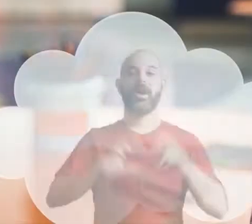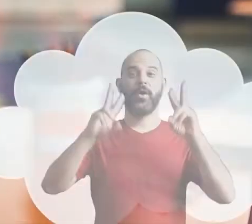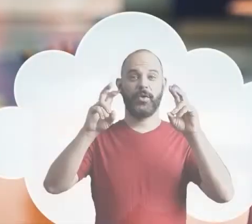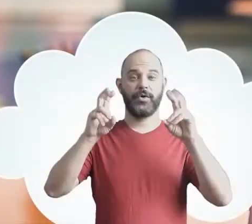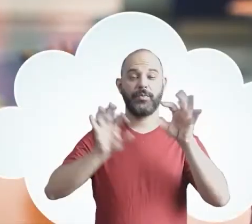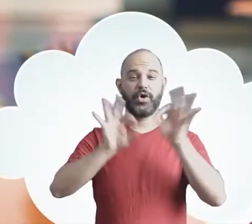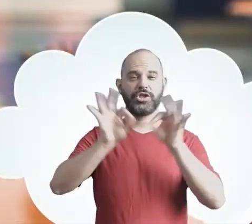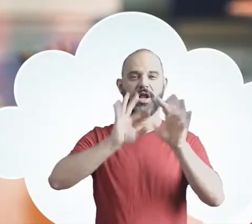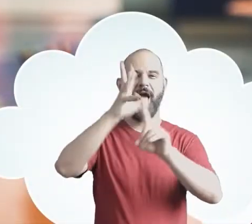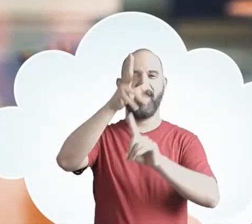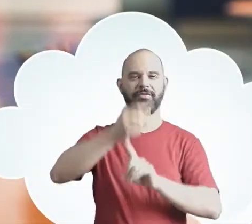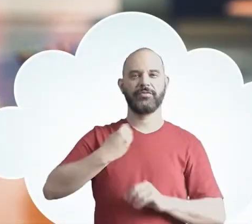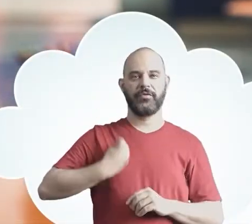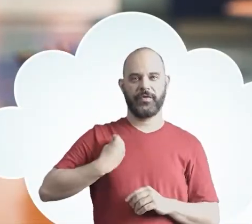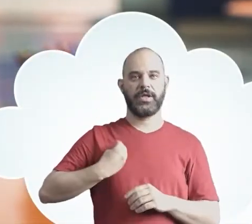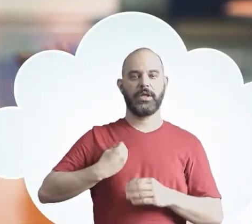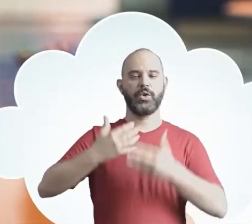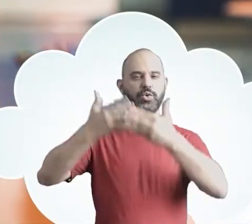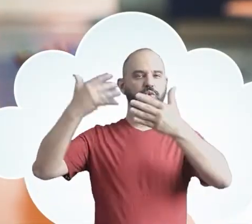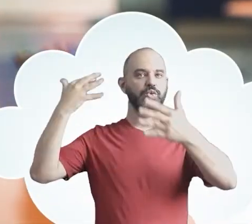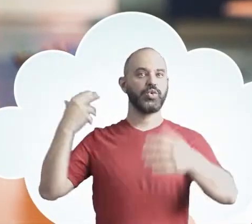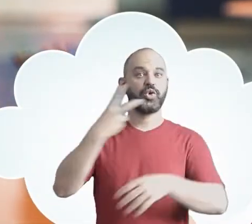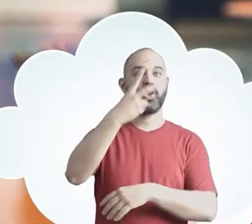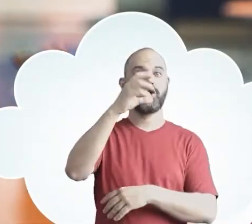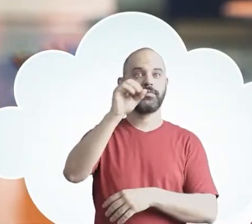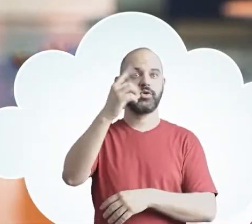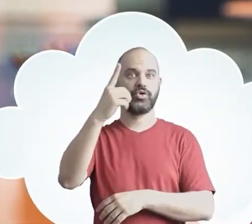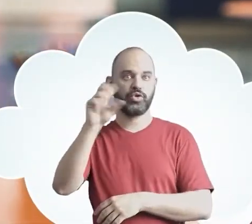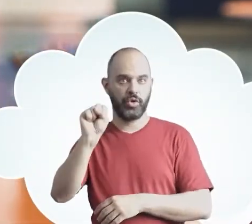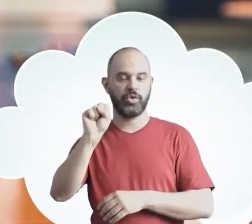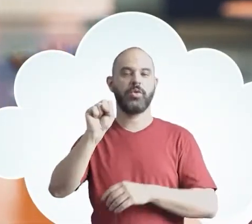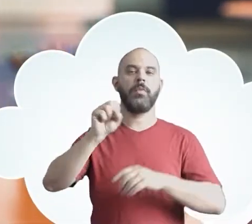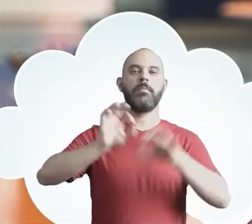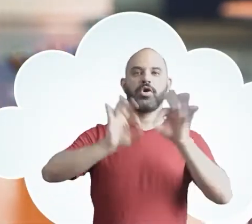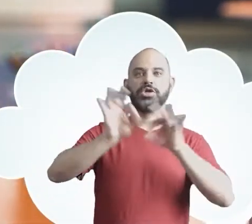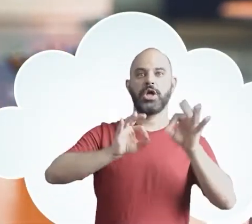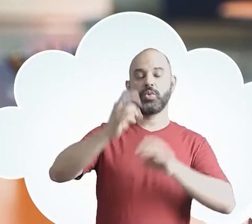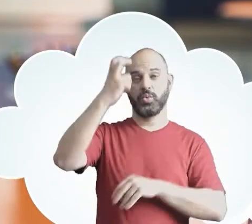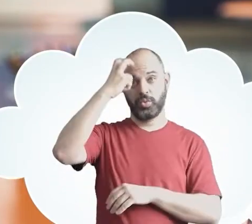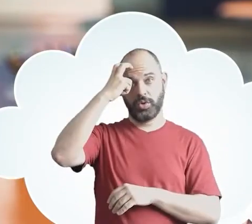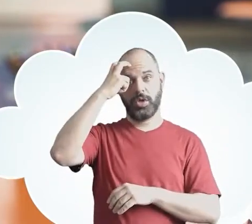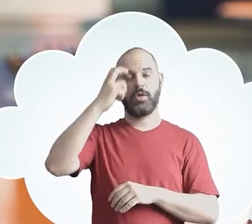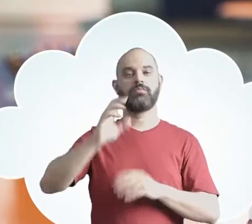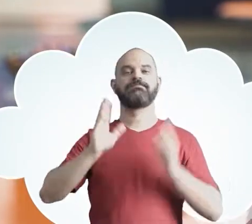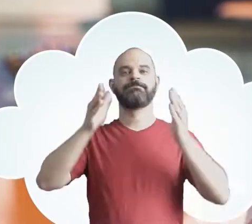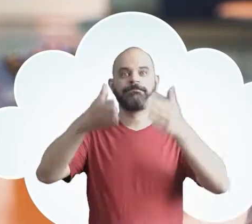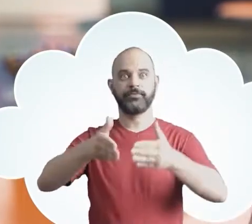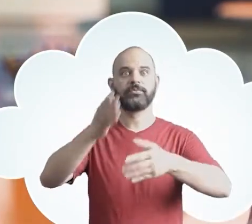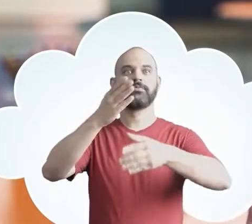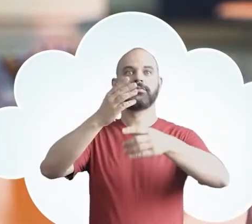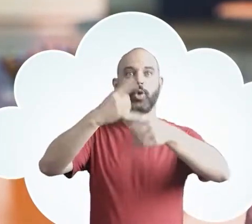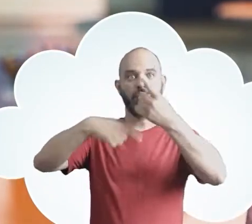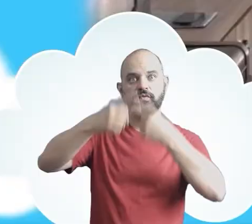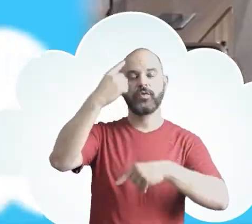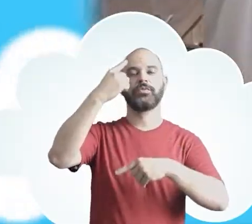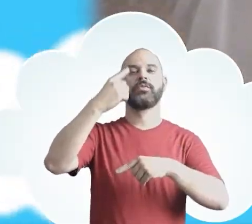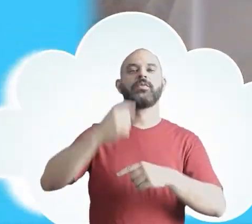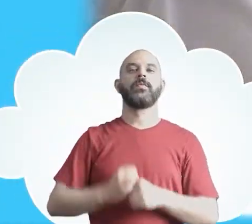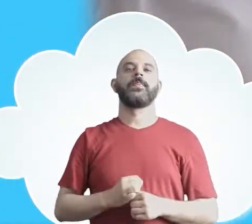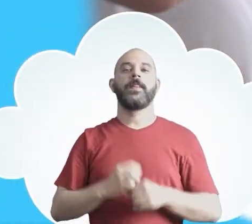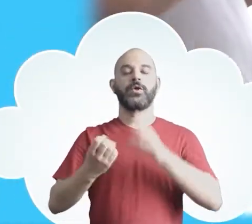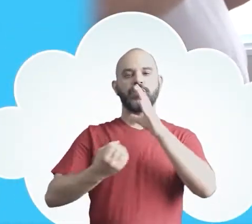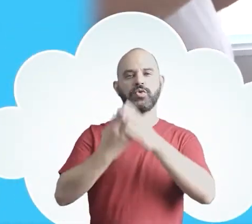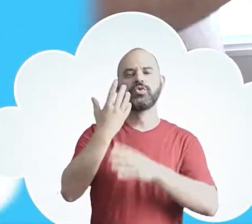O Arte para a Vida é um projeto que nasceu no ano de 2018. É um projeto cultural com ações norteadas na superação.